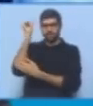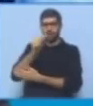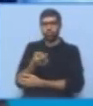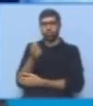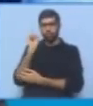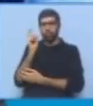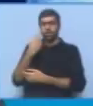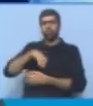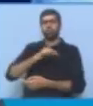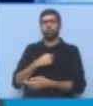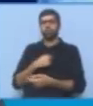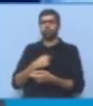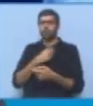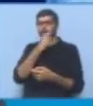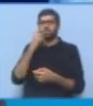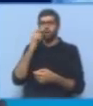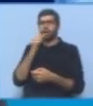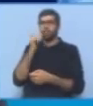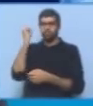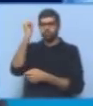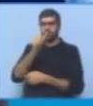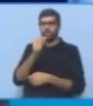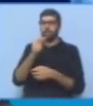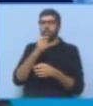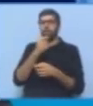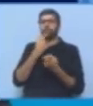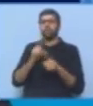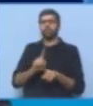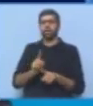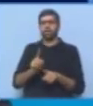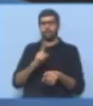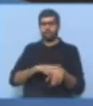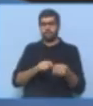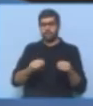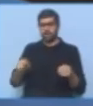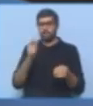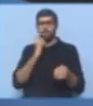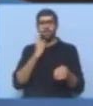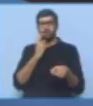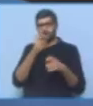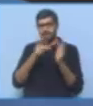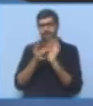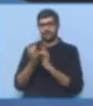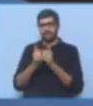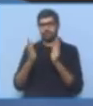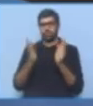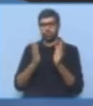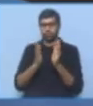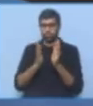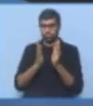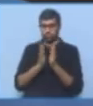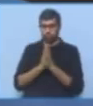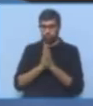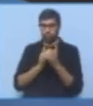a renovação das promessas batismais. Não é? Na Vigília Pascal, todos os cristãos, credes em